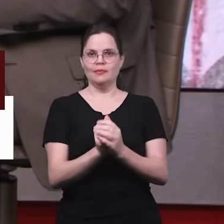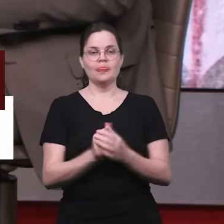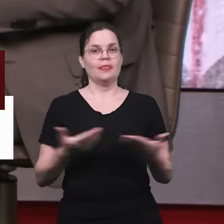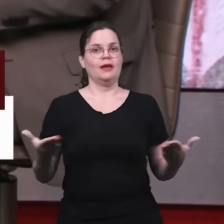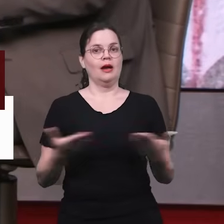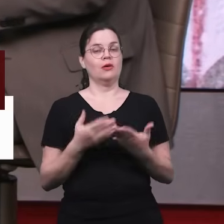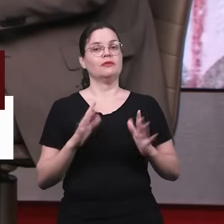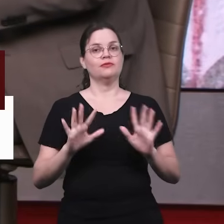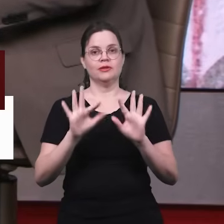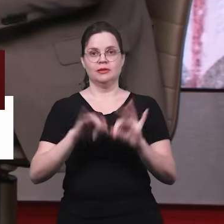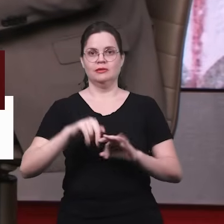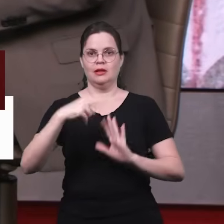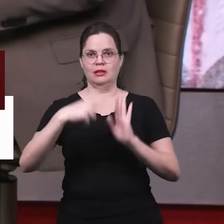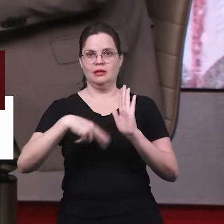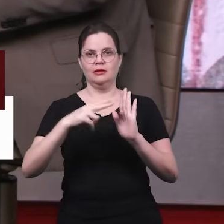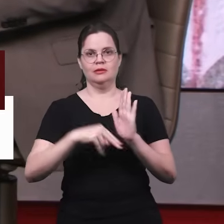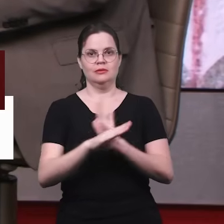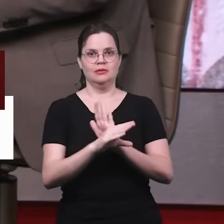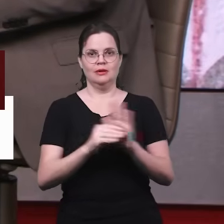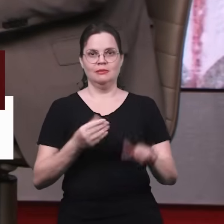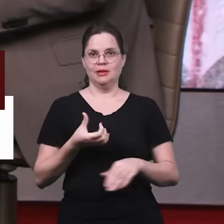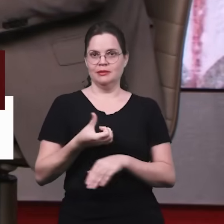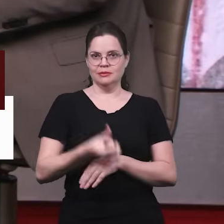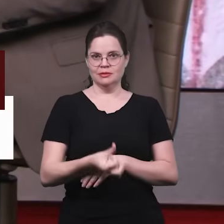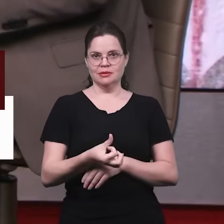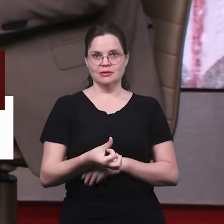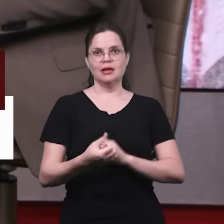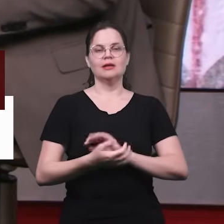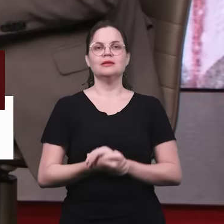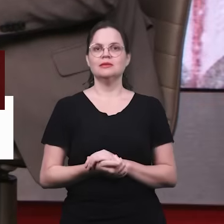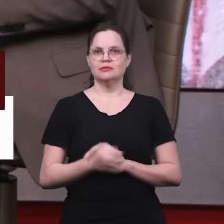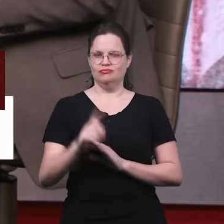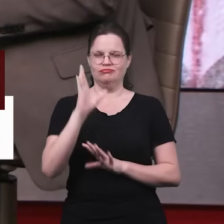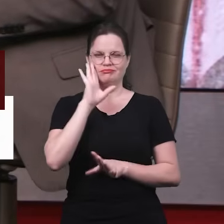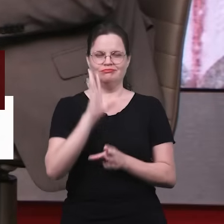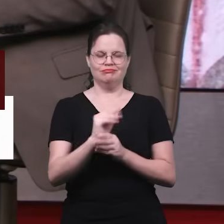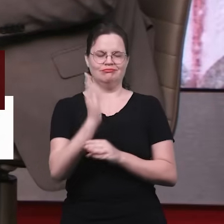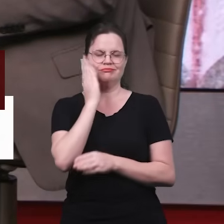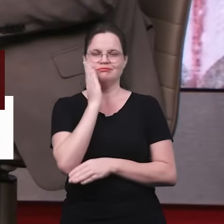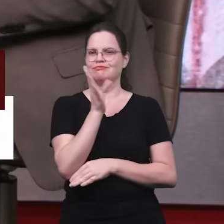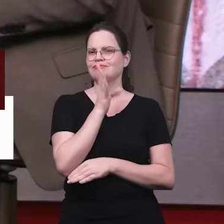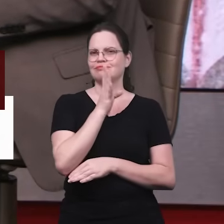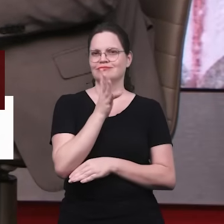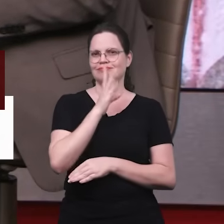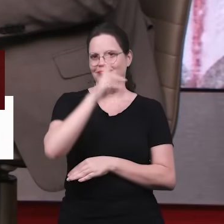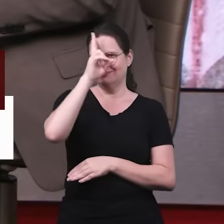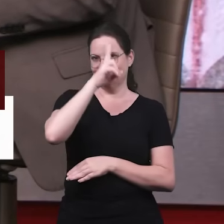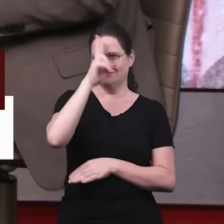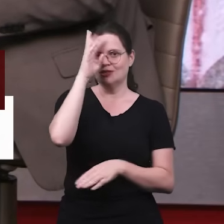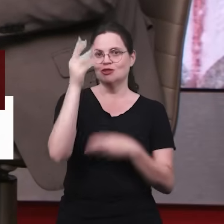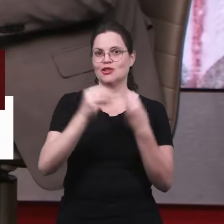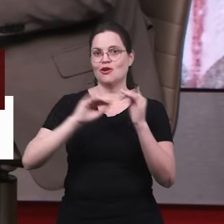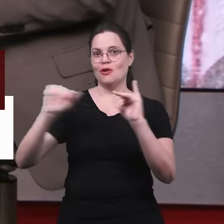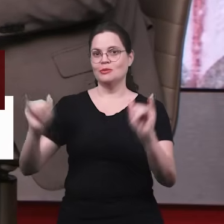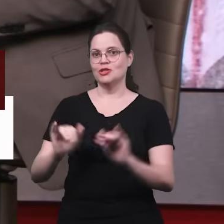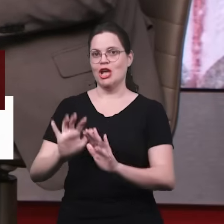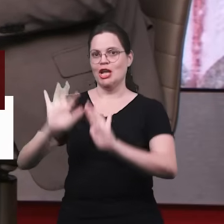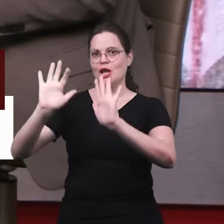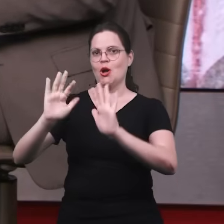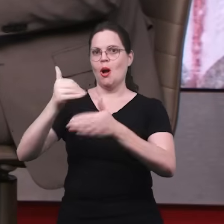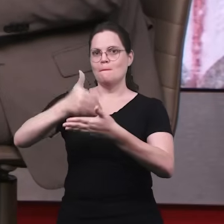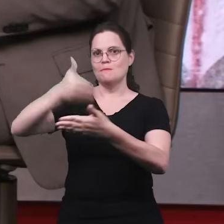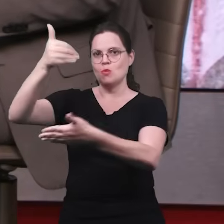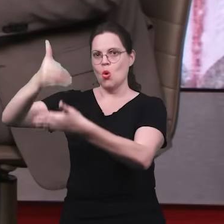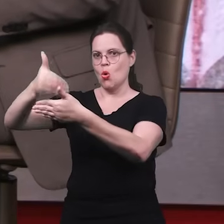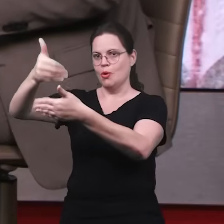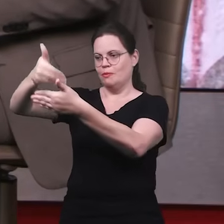capítulo 6, num episódio conhecidíssimo da palavra do Senhor, que é a queda dos muros de Jericó, não é,